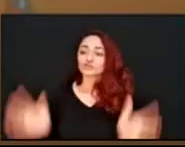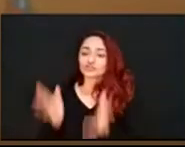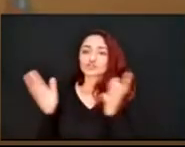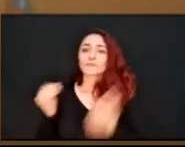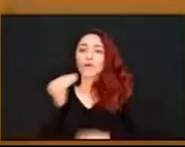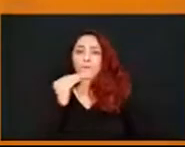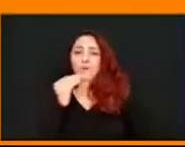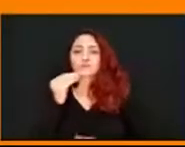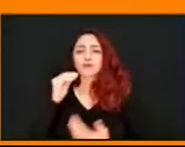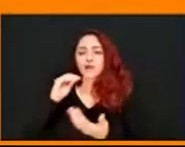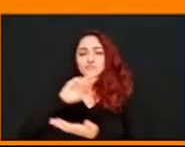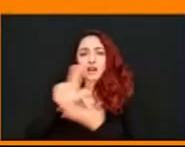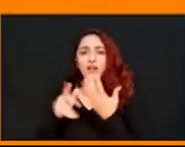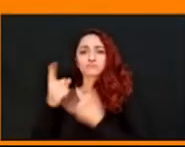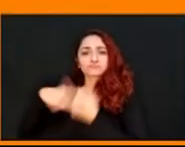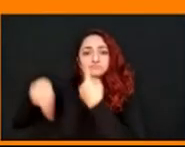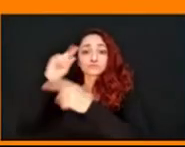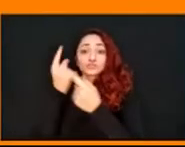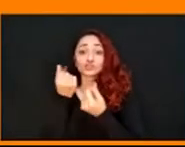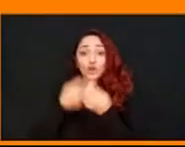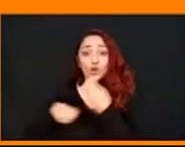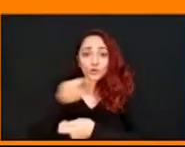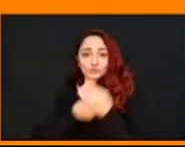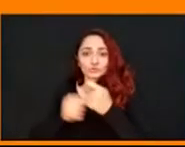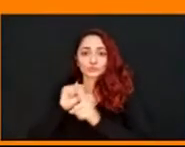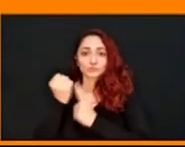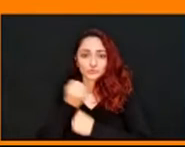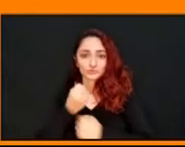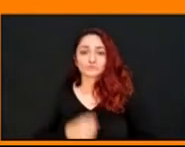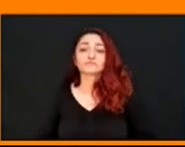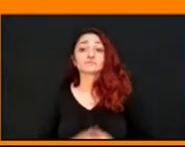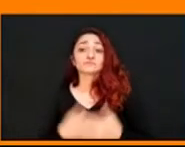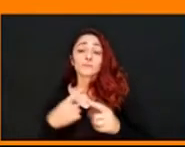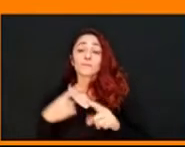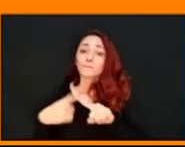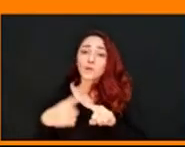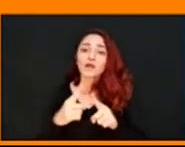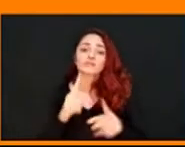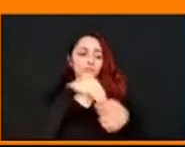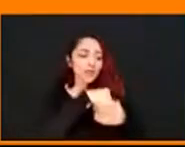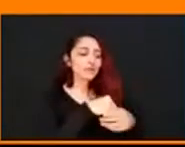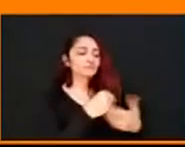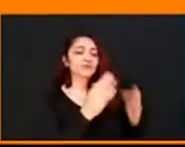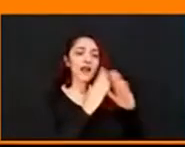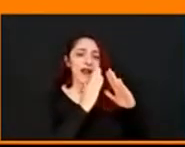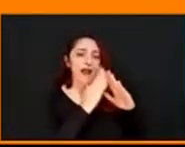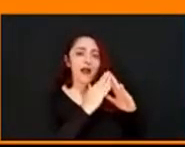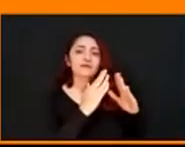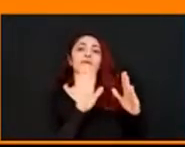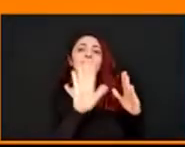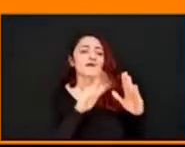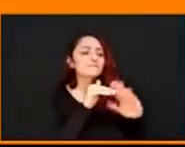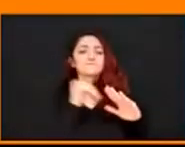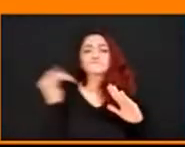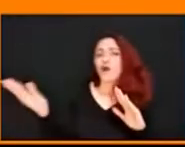desenvolvimento sócio-econômico é porque a além daquilo que nós fazemos dentro de casa o que que a gente tá fazendo para fora né